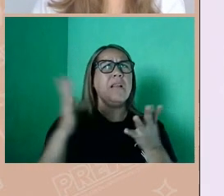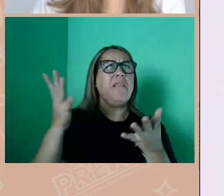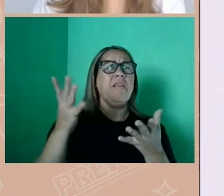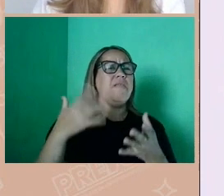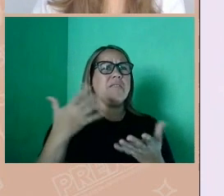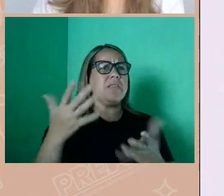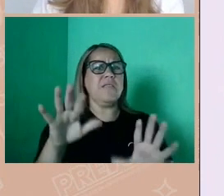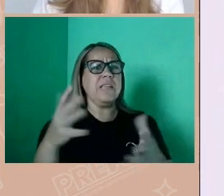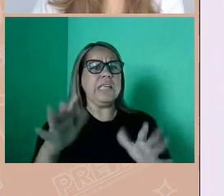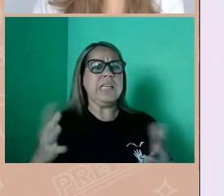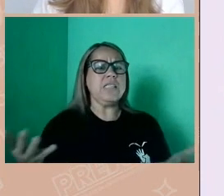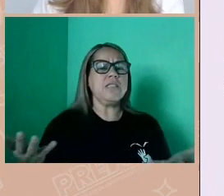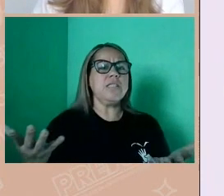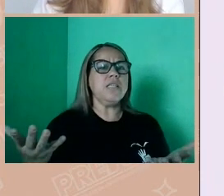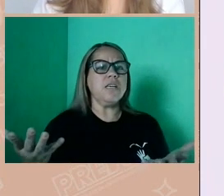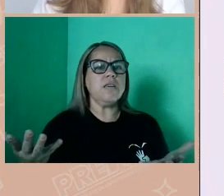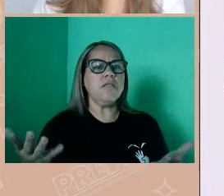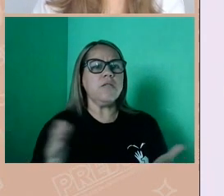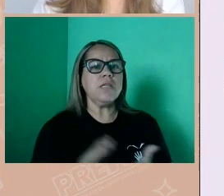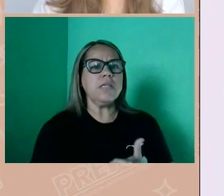nenhum que elas sejam